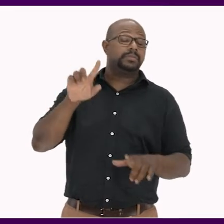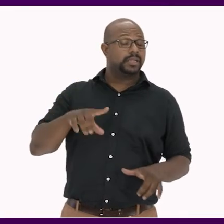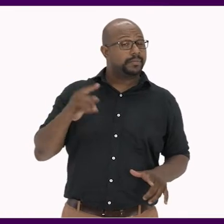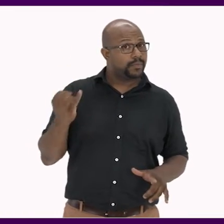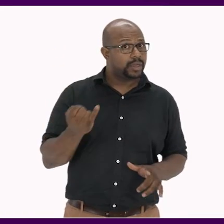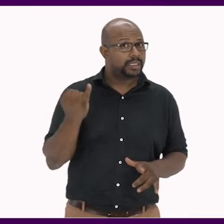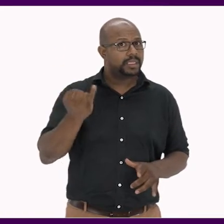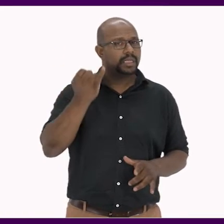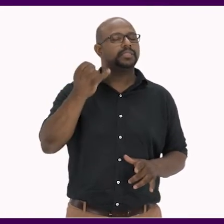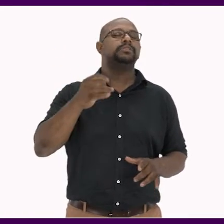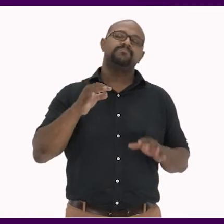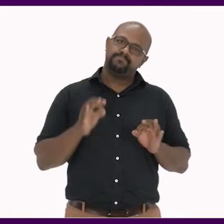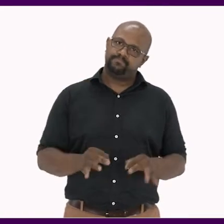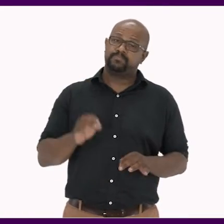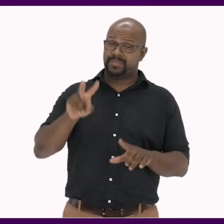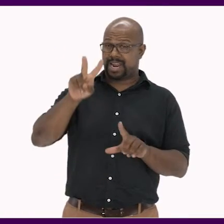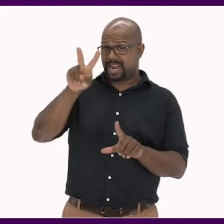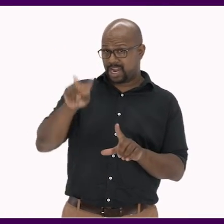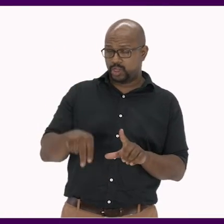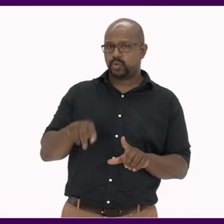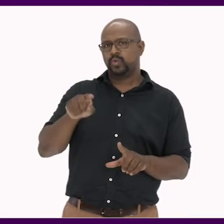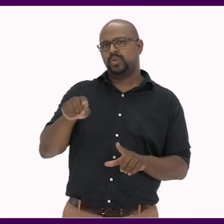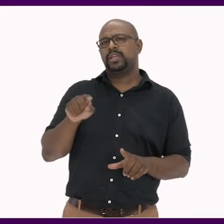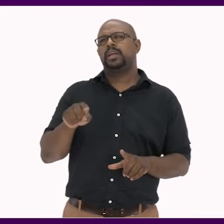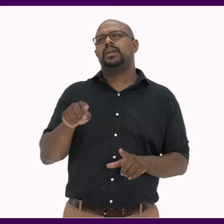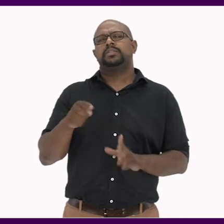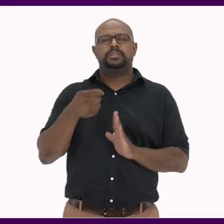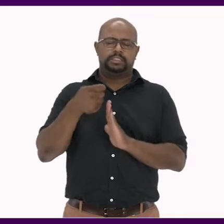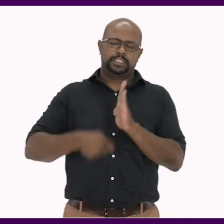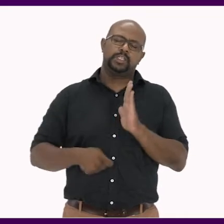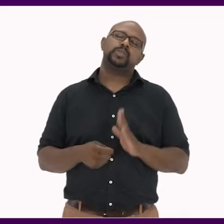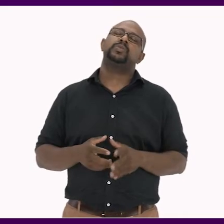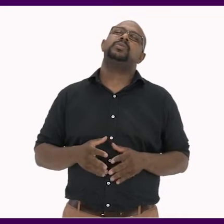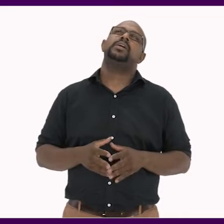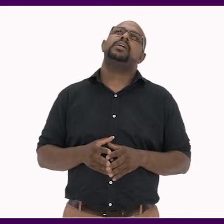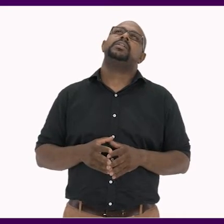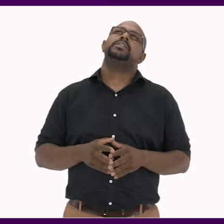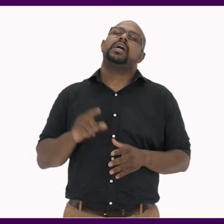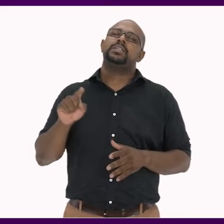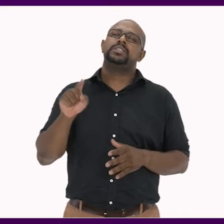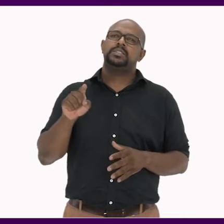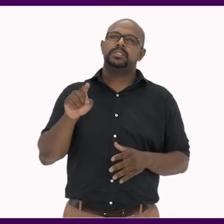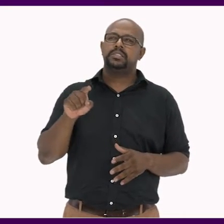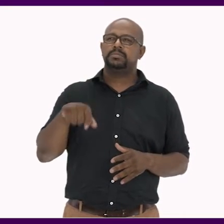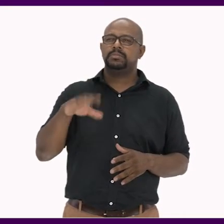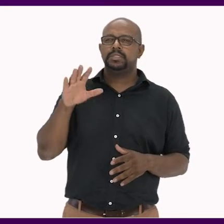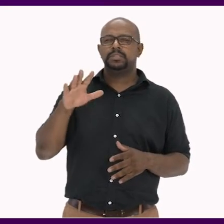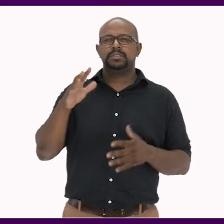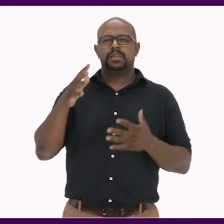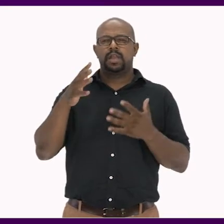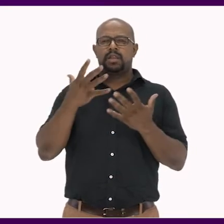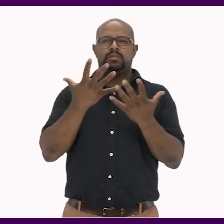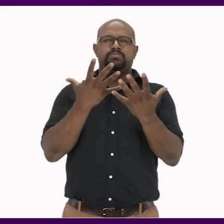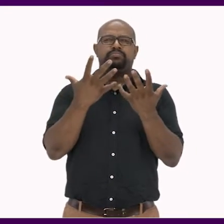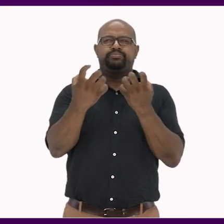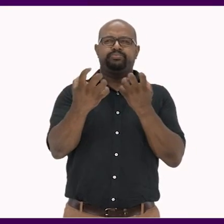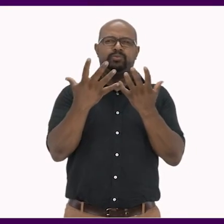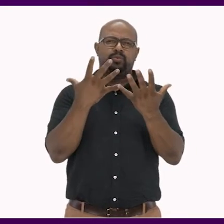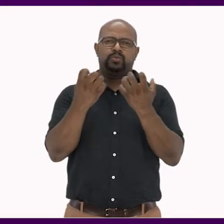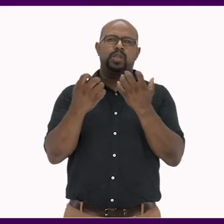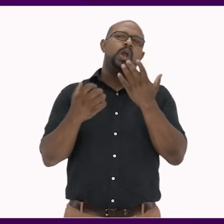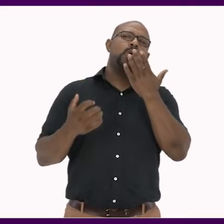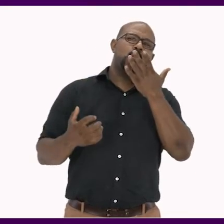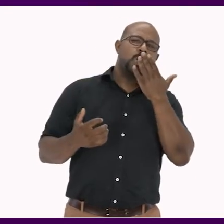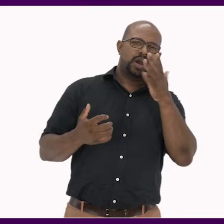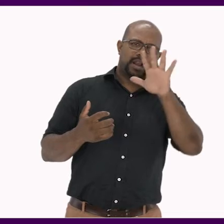É importante, justamente na leitura, principalmente de texto, a gente ter o maior contraste possível entre